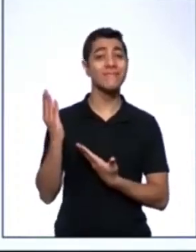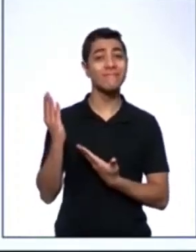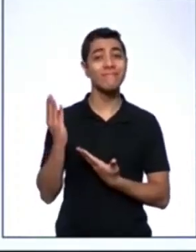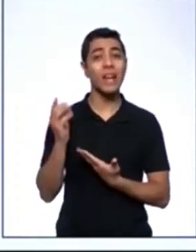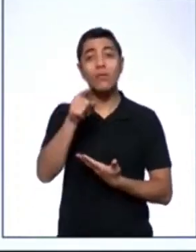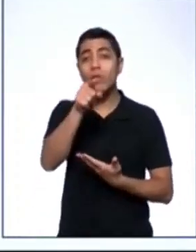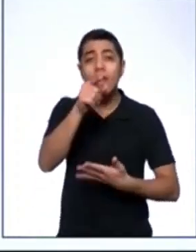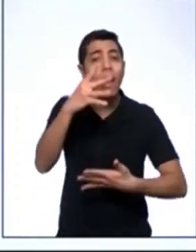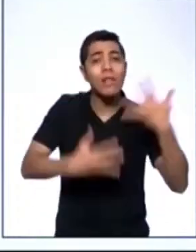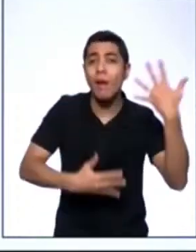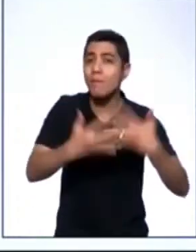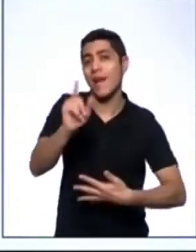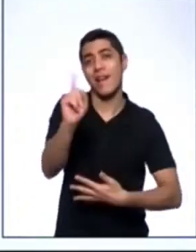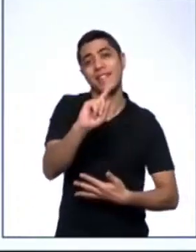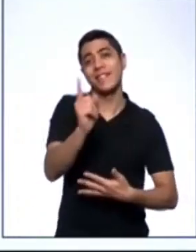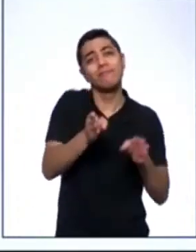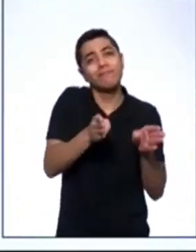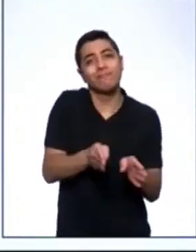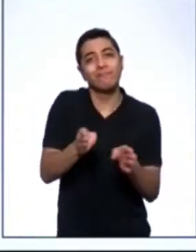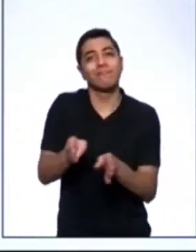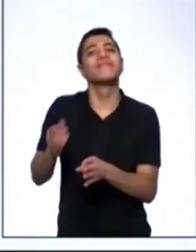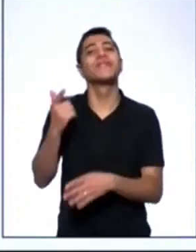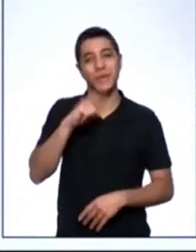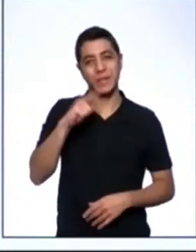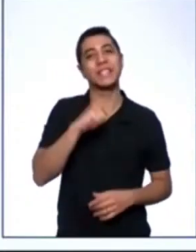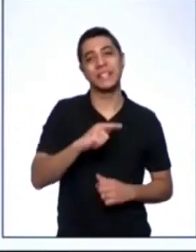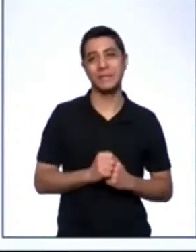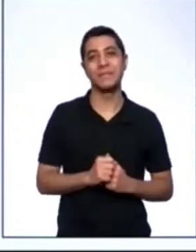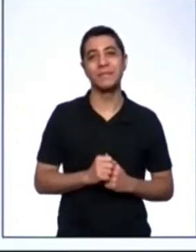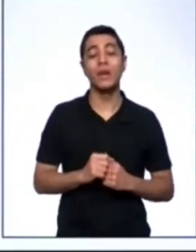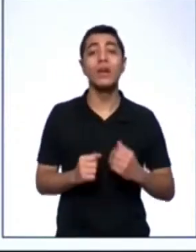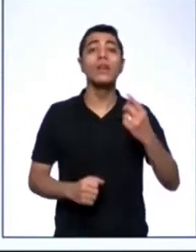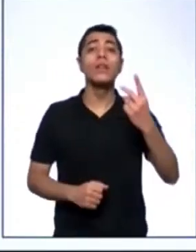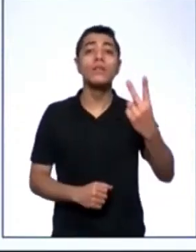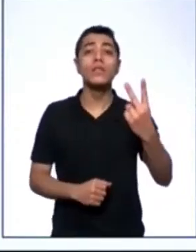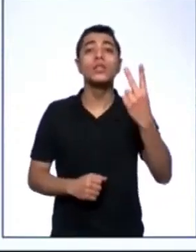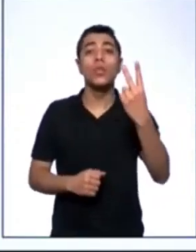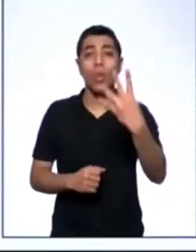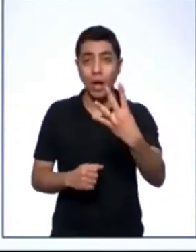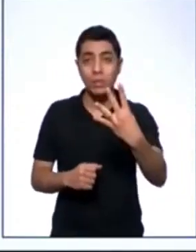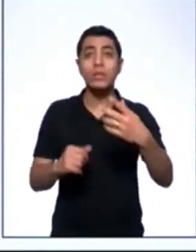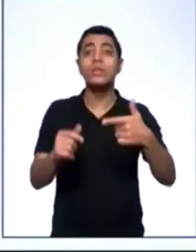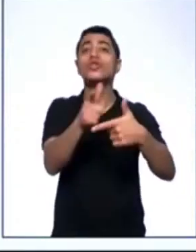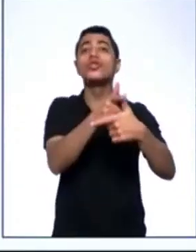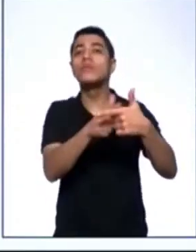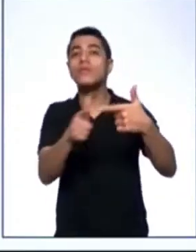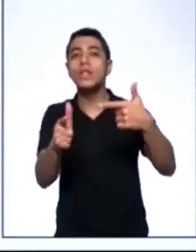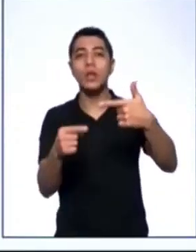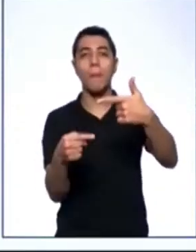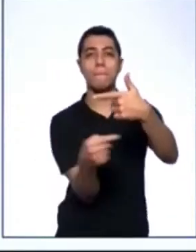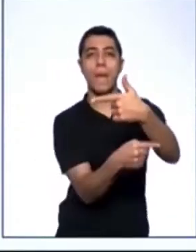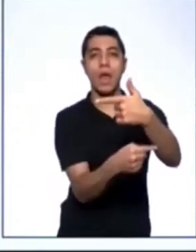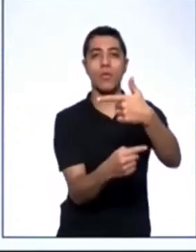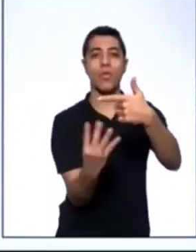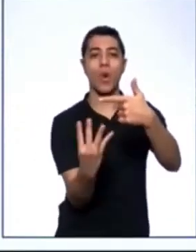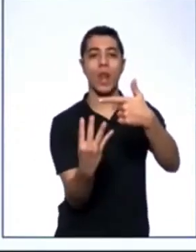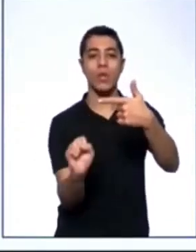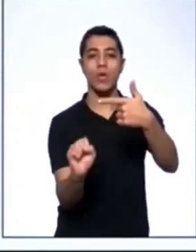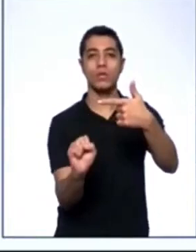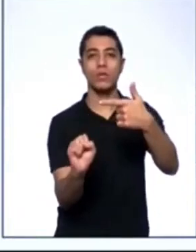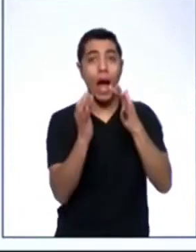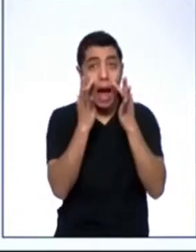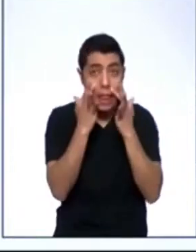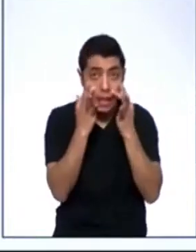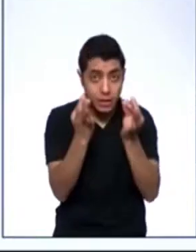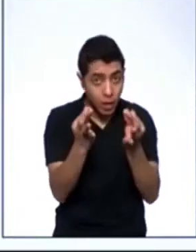não se perde nas contas vai dar 24 / - 48 - com menos cuidado